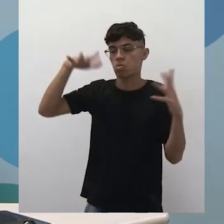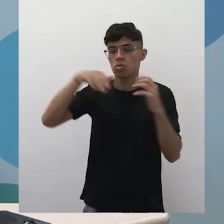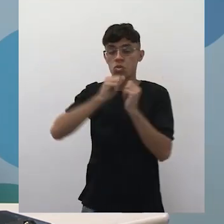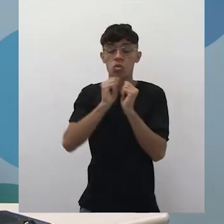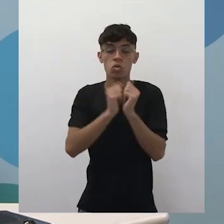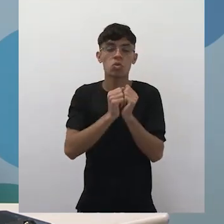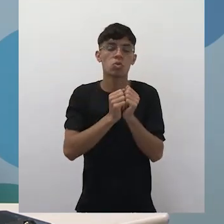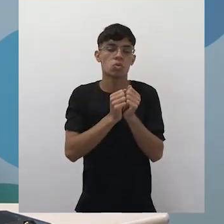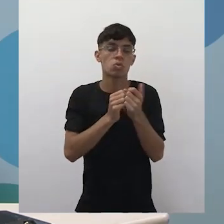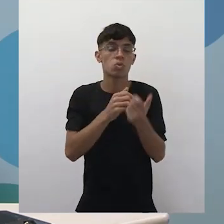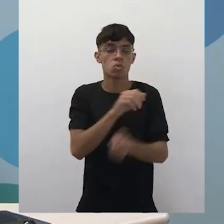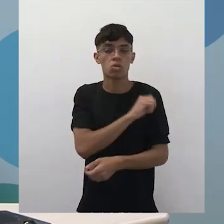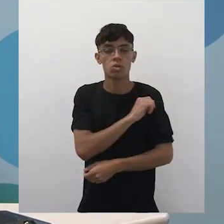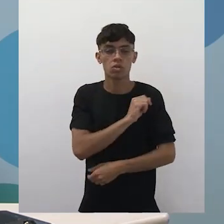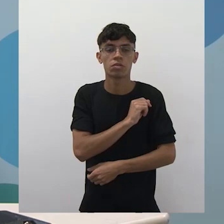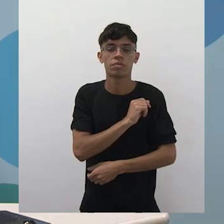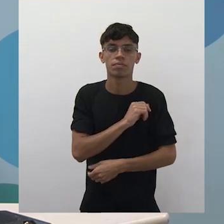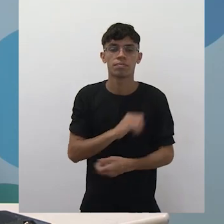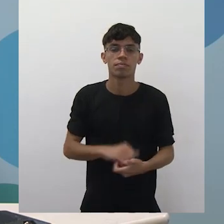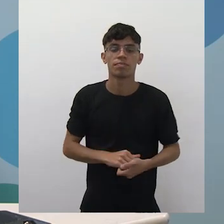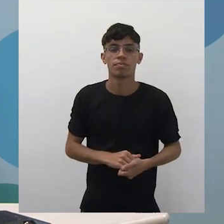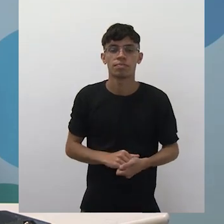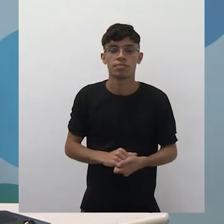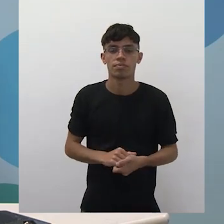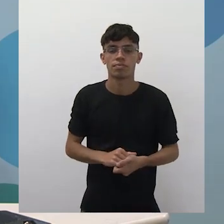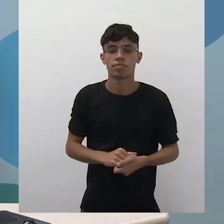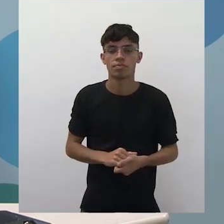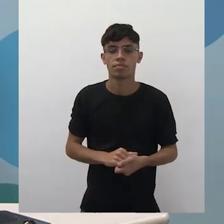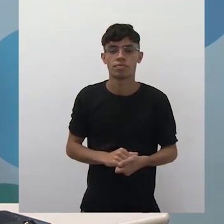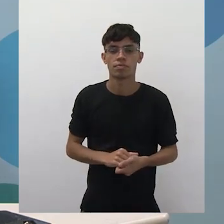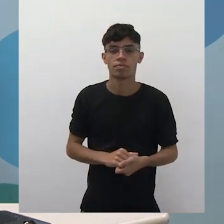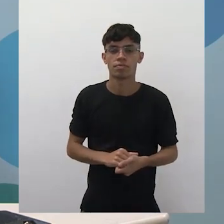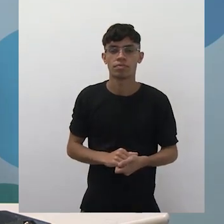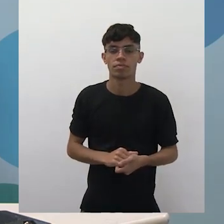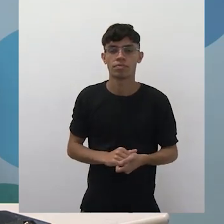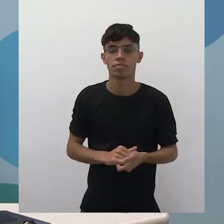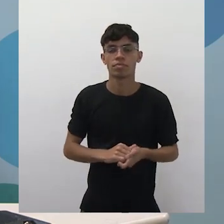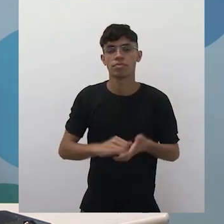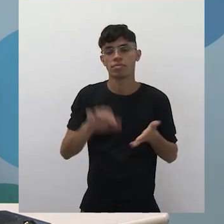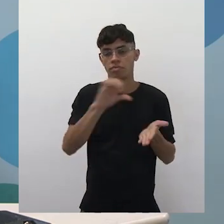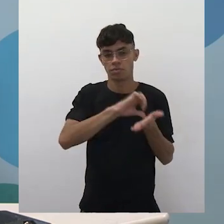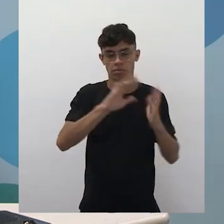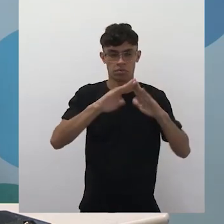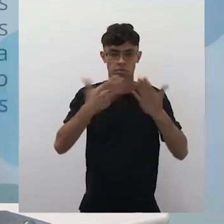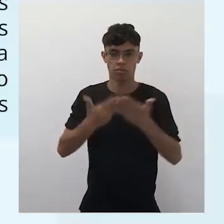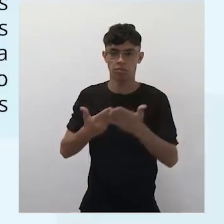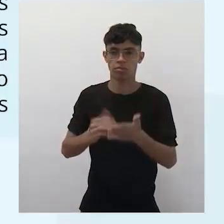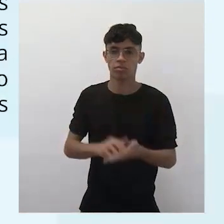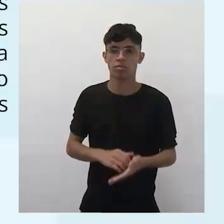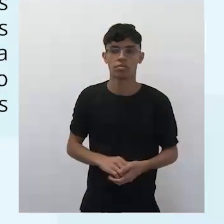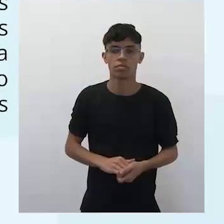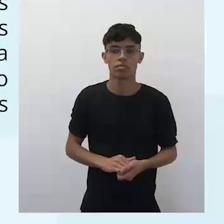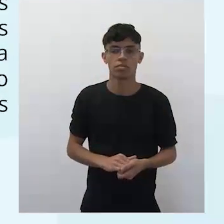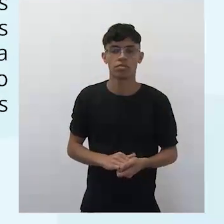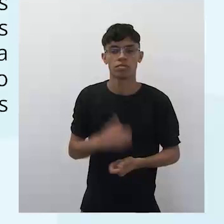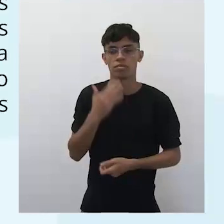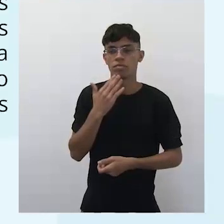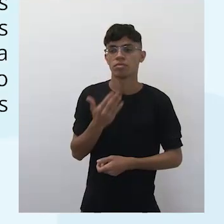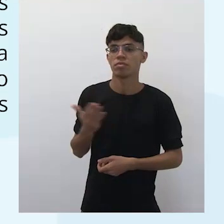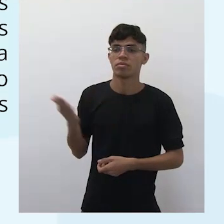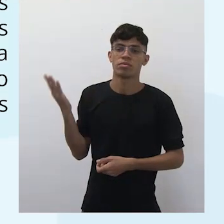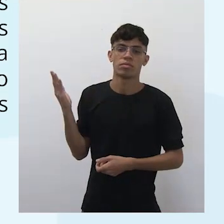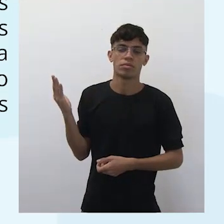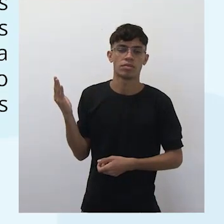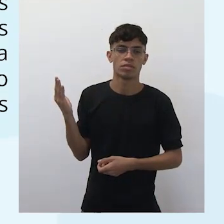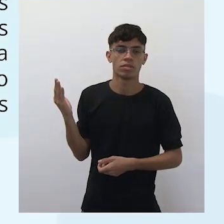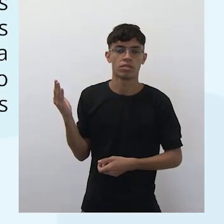e com os estudantes. Agora nós vamos ao desdobramento da pauta na unidade escolar, por favor, na tela. Nós temos